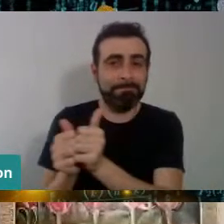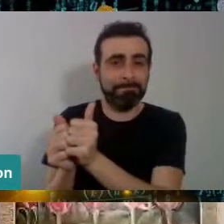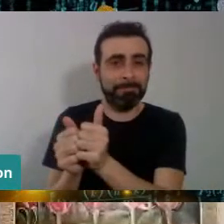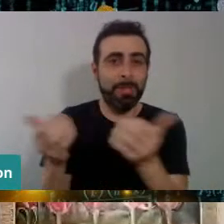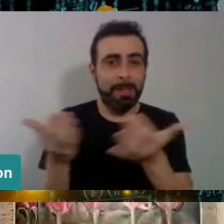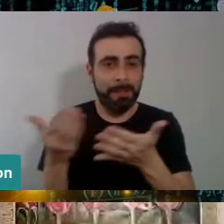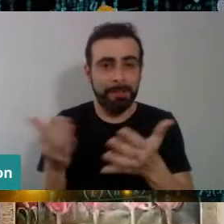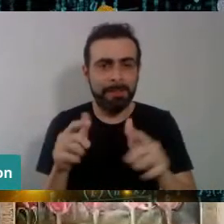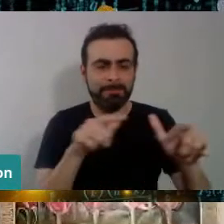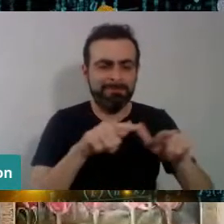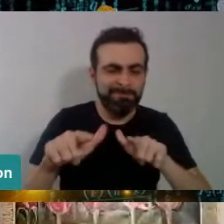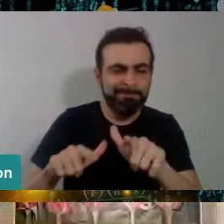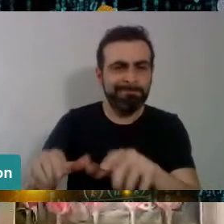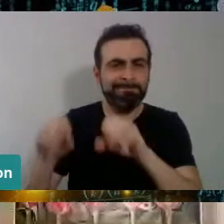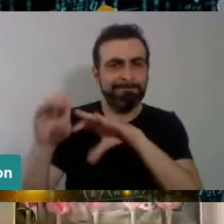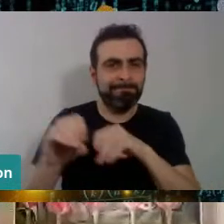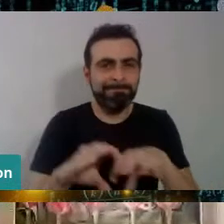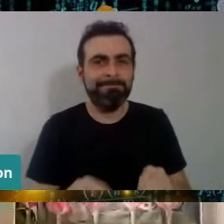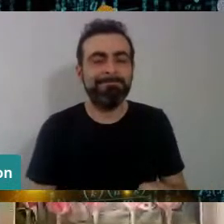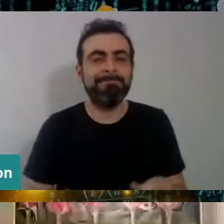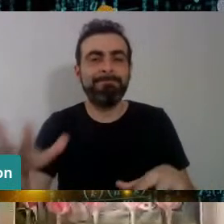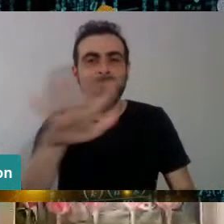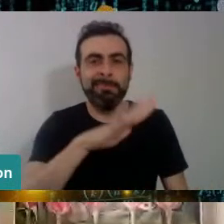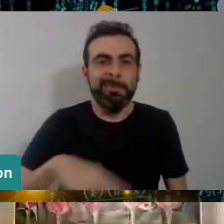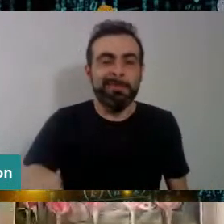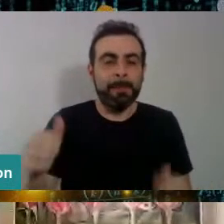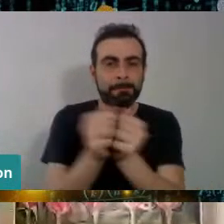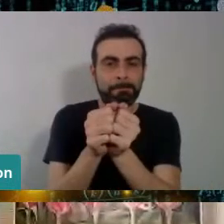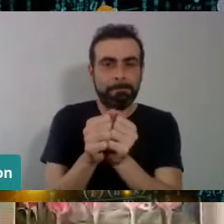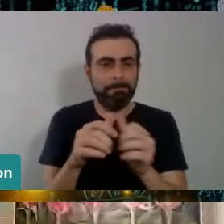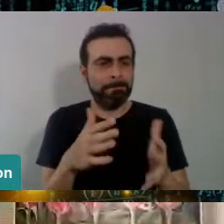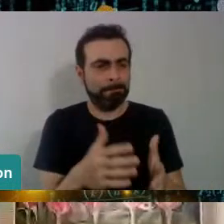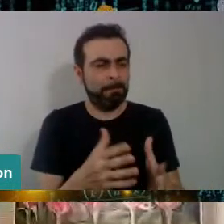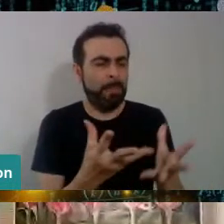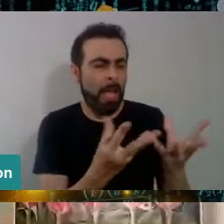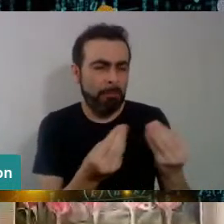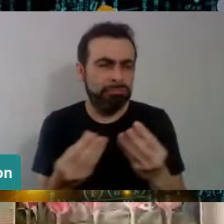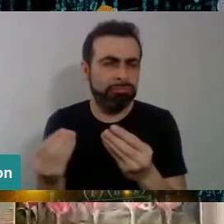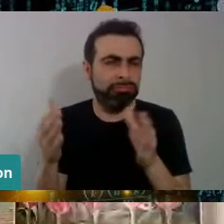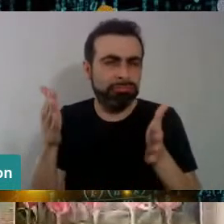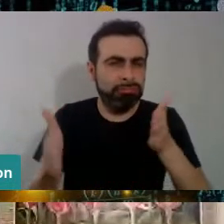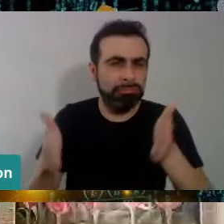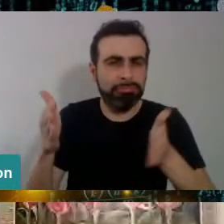Trabalhamos juntos, né, Koga? É muito tempo, Durante muito tempo, né, Koga?